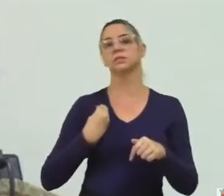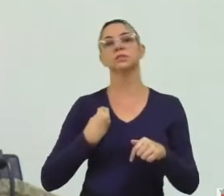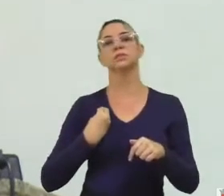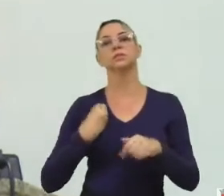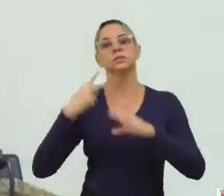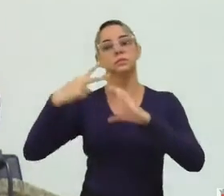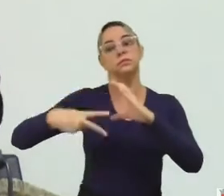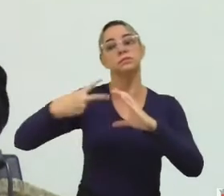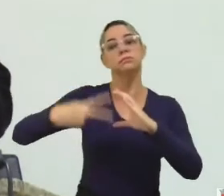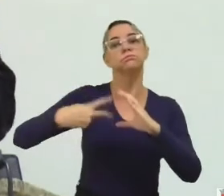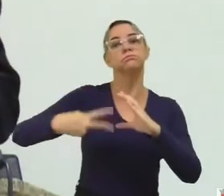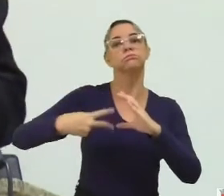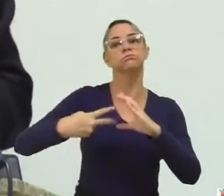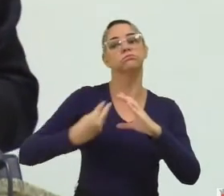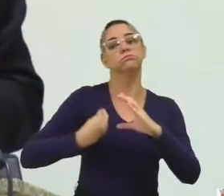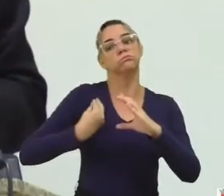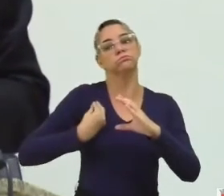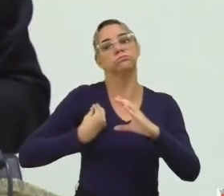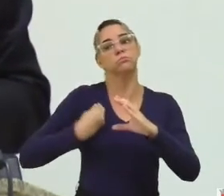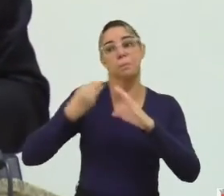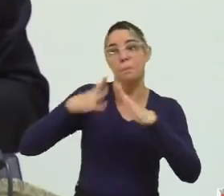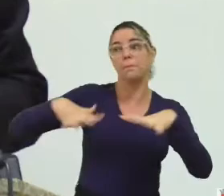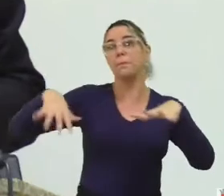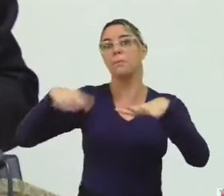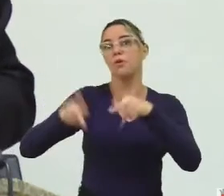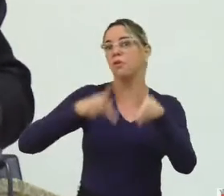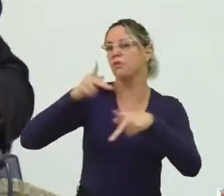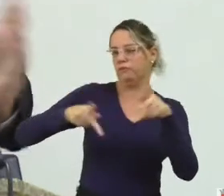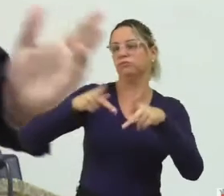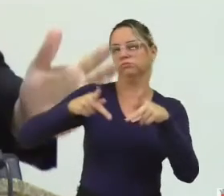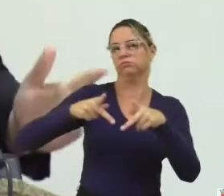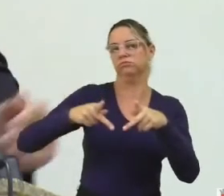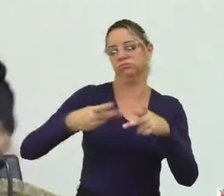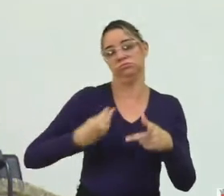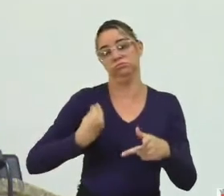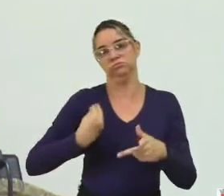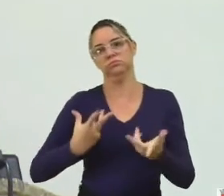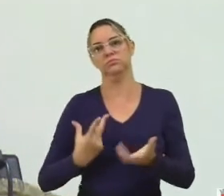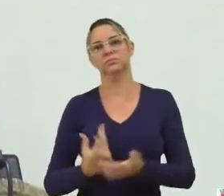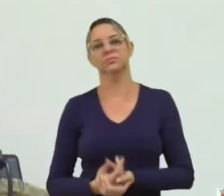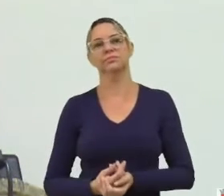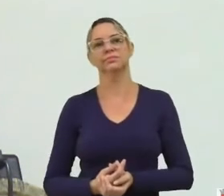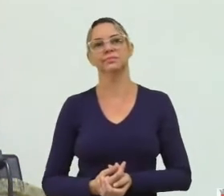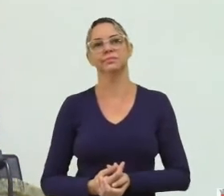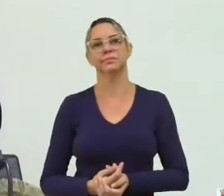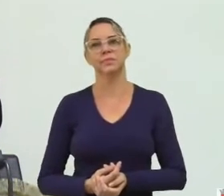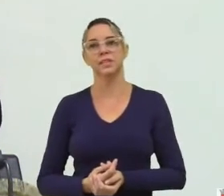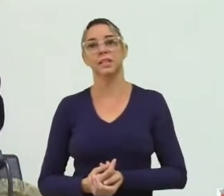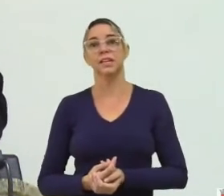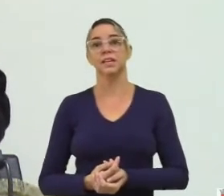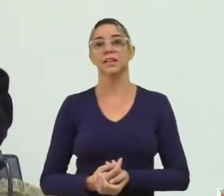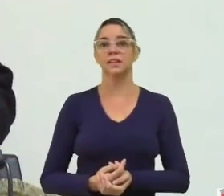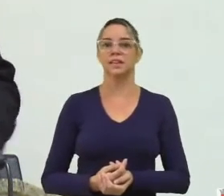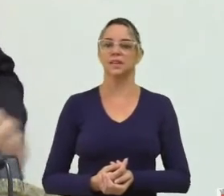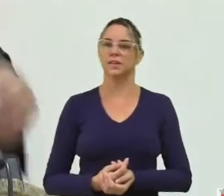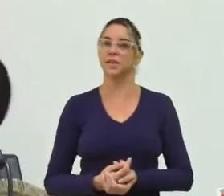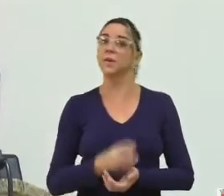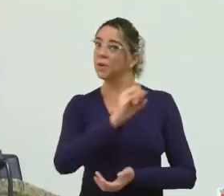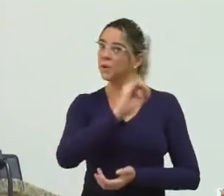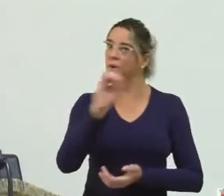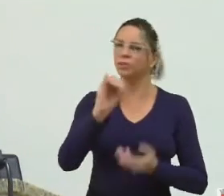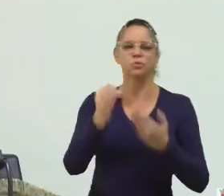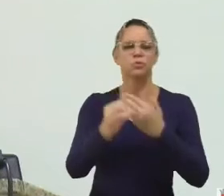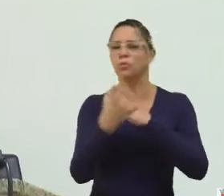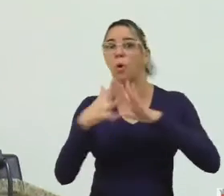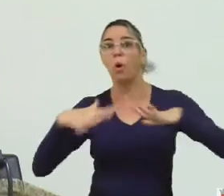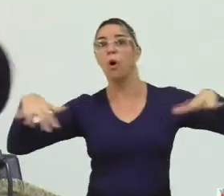casa, a nossa casa, a casa do povo. Saudar aí todos que ouvem pela São Bento FM, Espírito